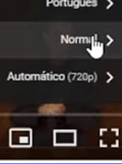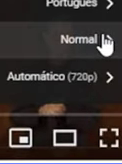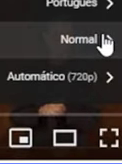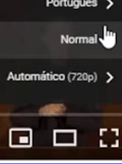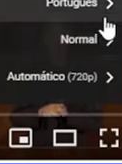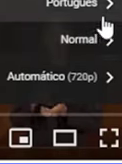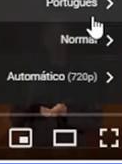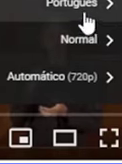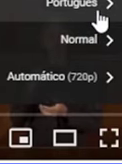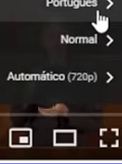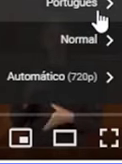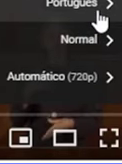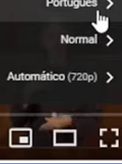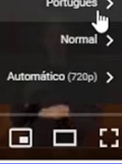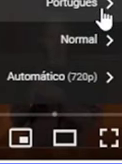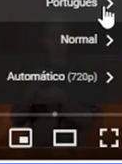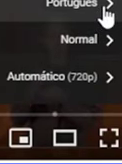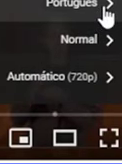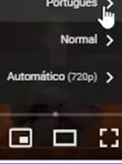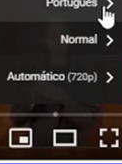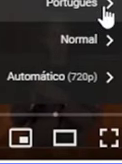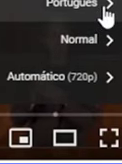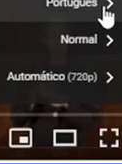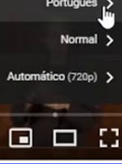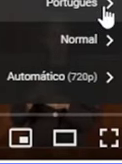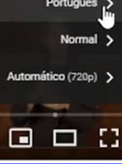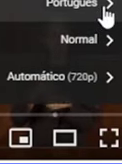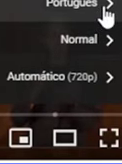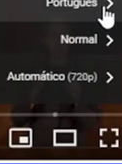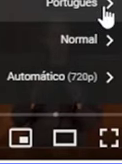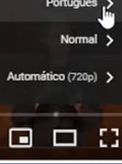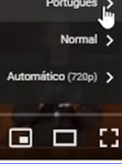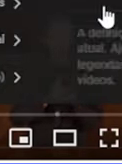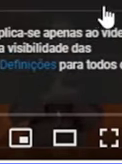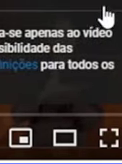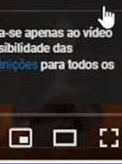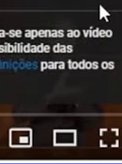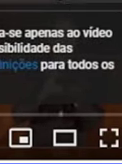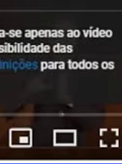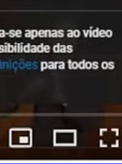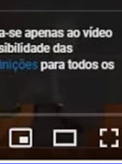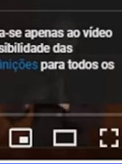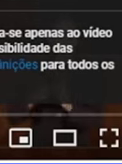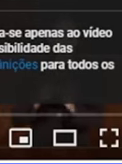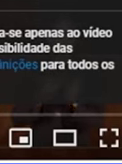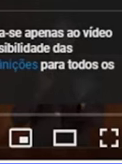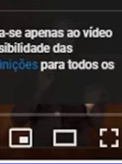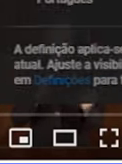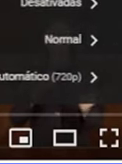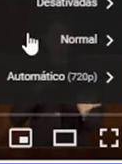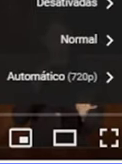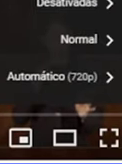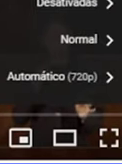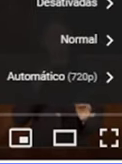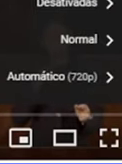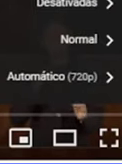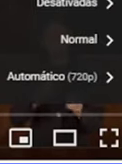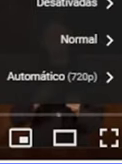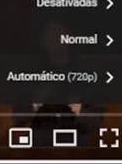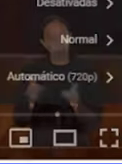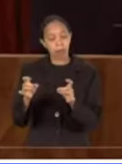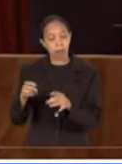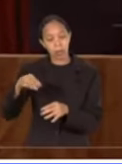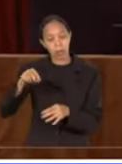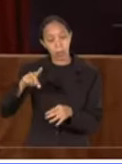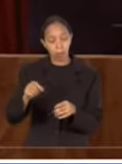Sustenta que o somatório dos privilégios financiados com dinheiro público pelo fundo partidário está longe de ser considerado gasto módico e certamente não poderia